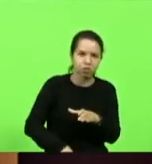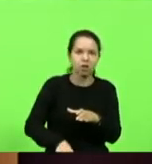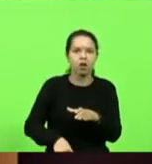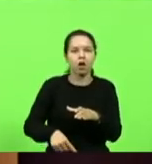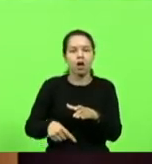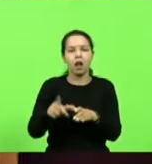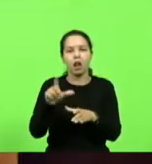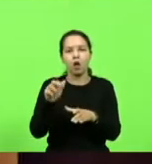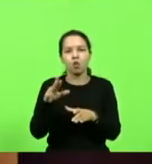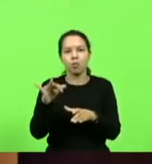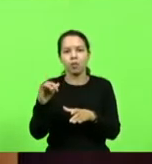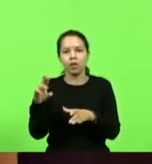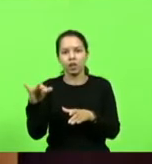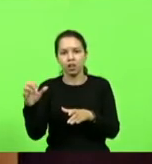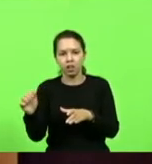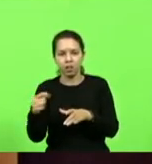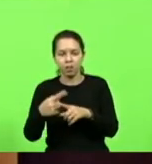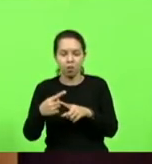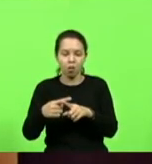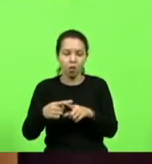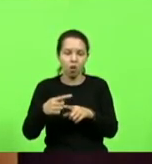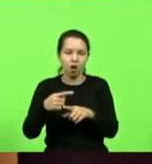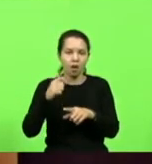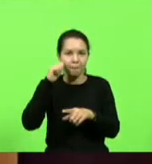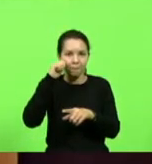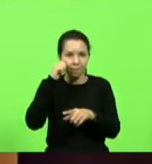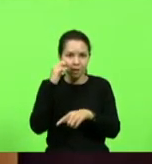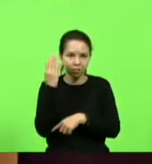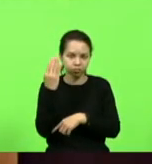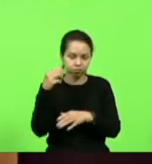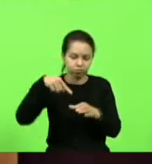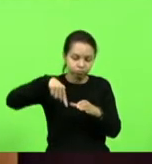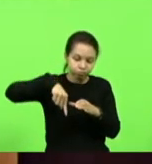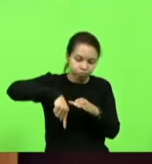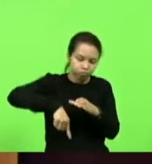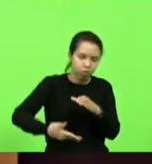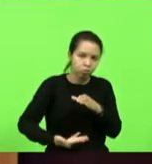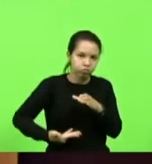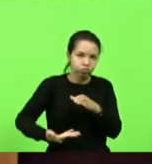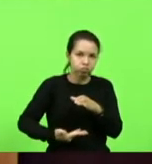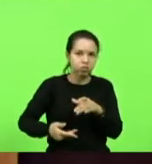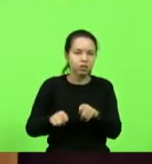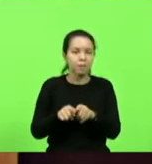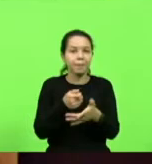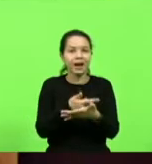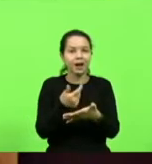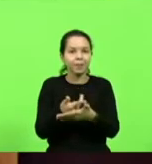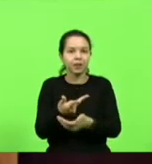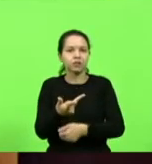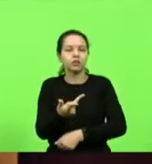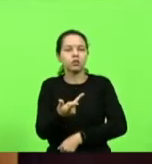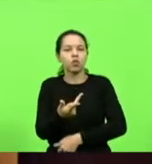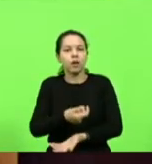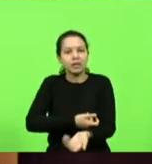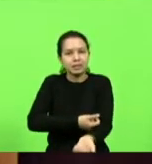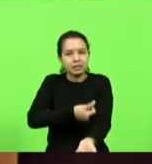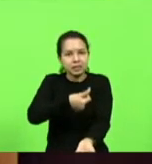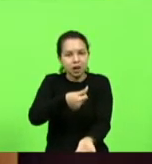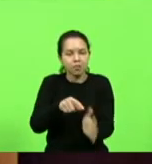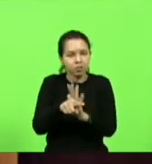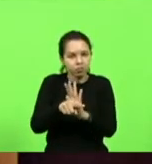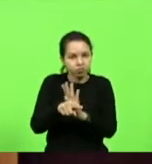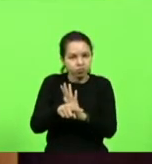do carvão estar no subsolo, pagamentos de exames de média complexidade em Cocal do Sul.